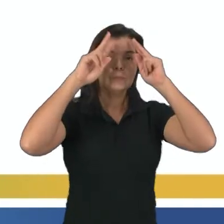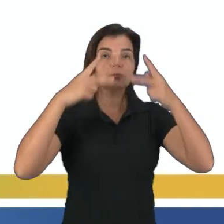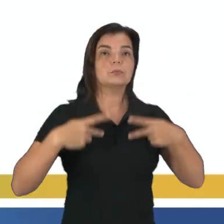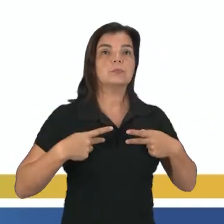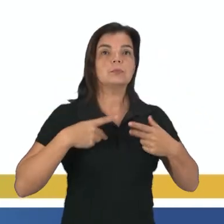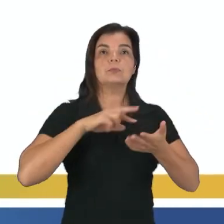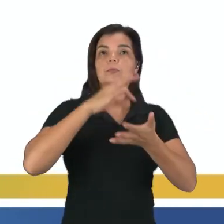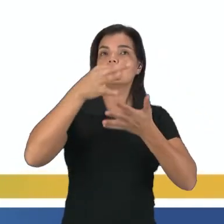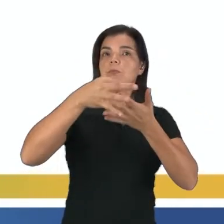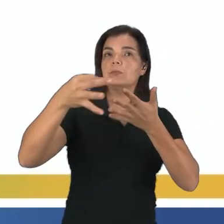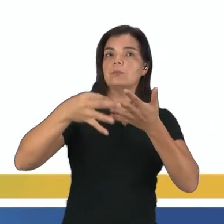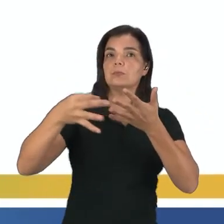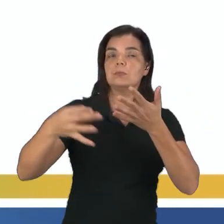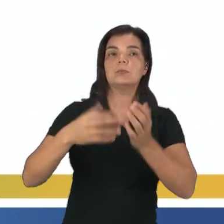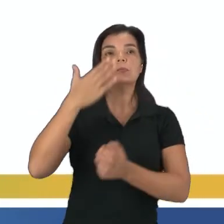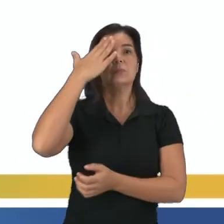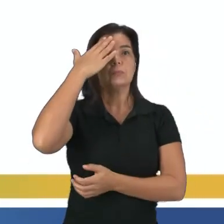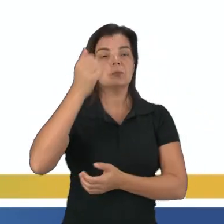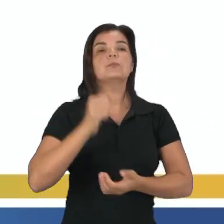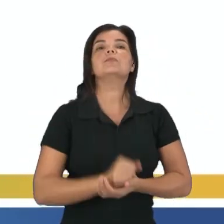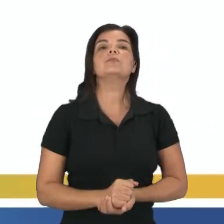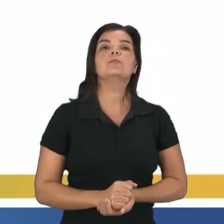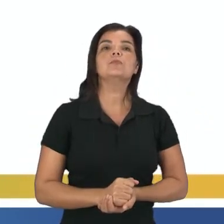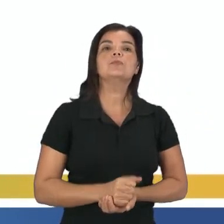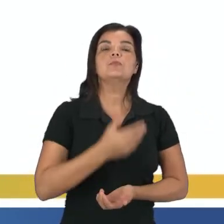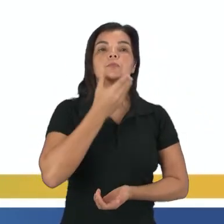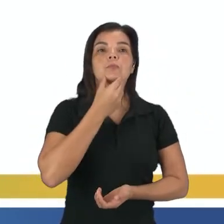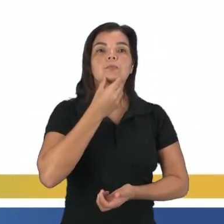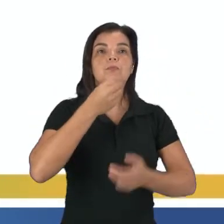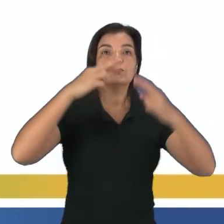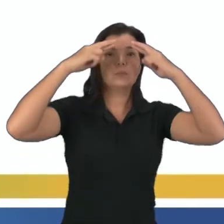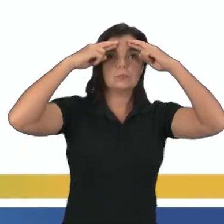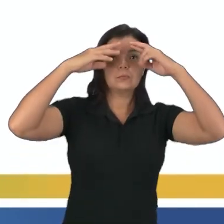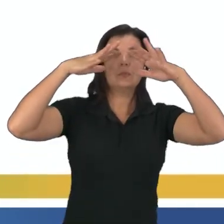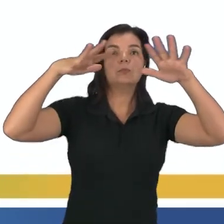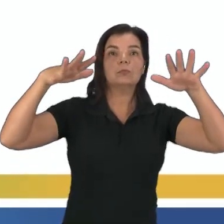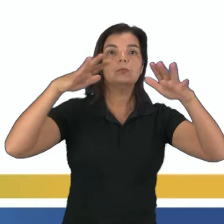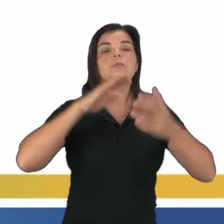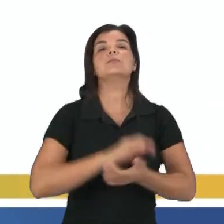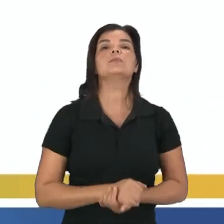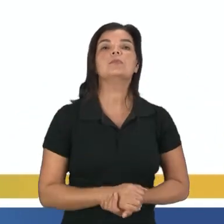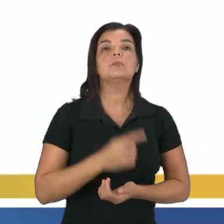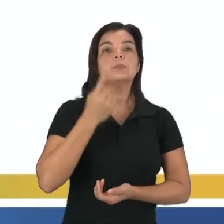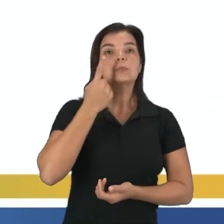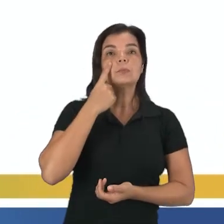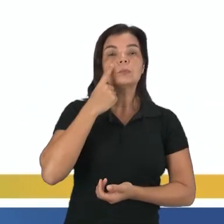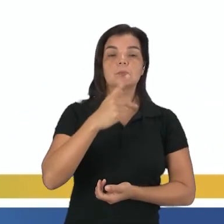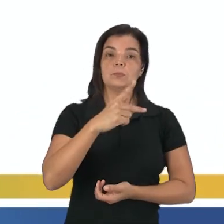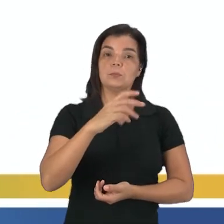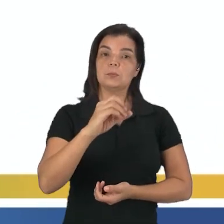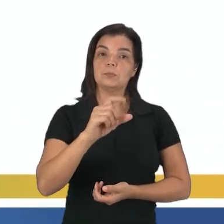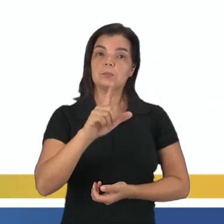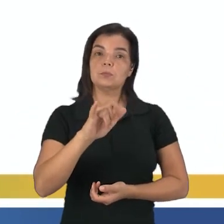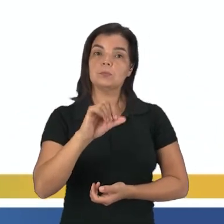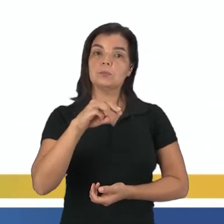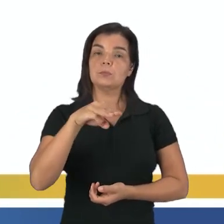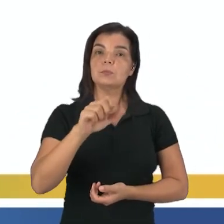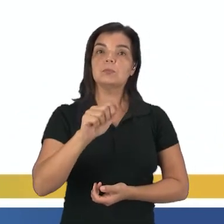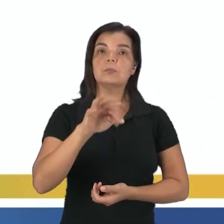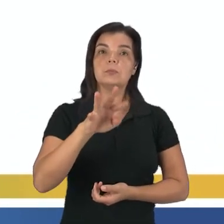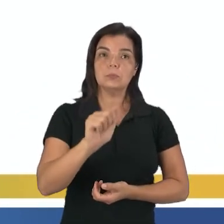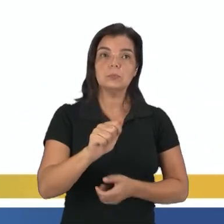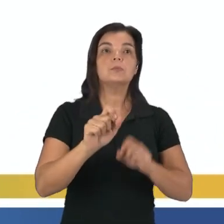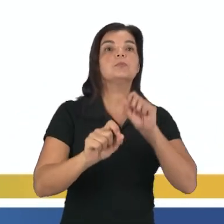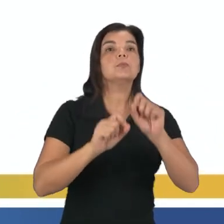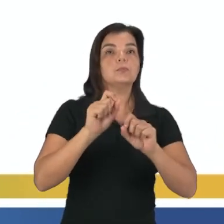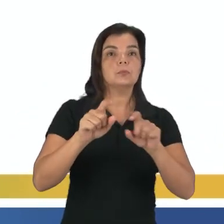conhecimento humano em diversas áreas do saber. O homem renascentista busca ser um polimata, ou seja,